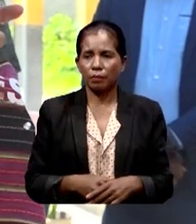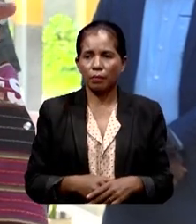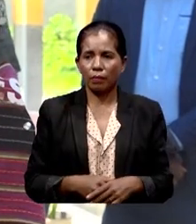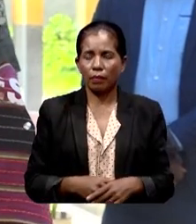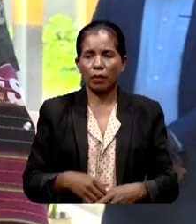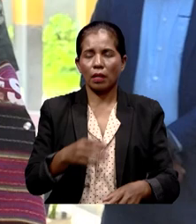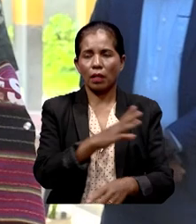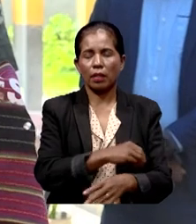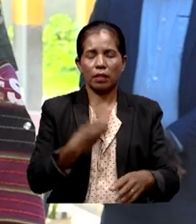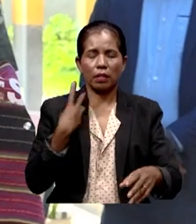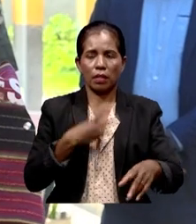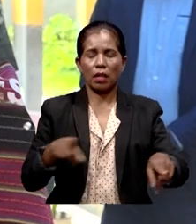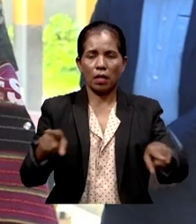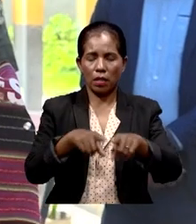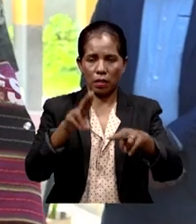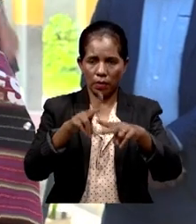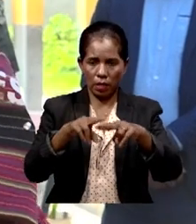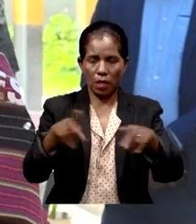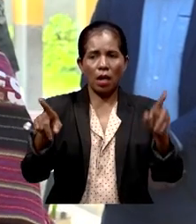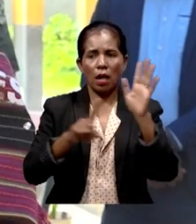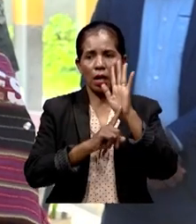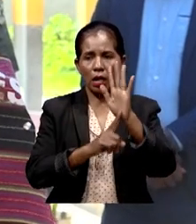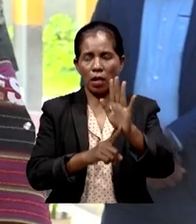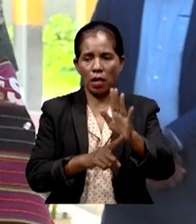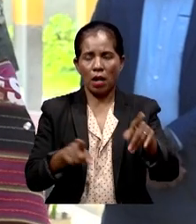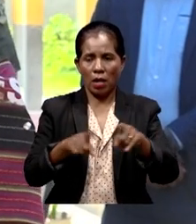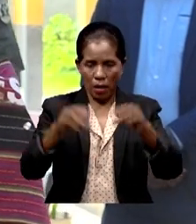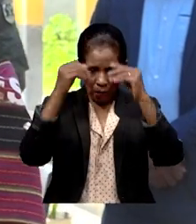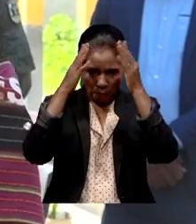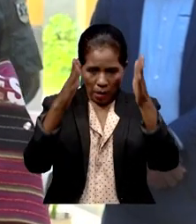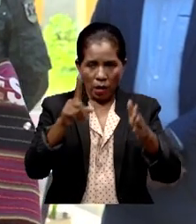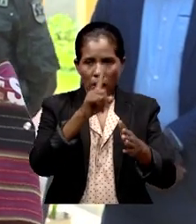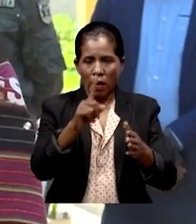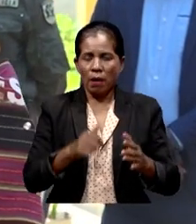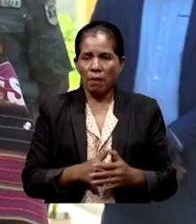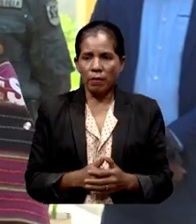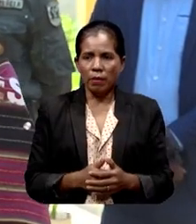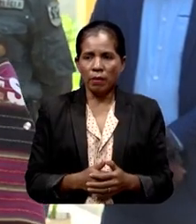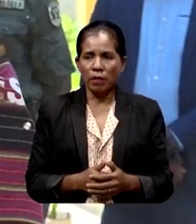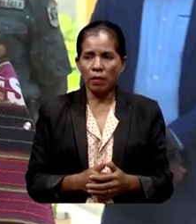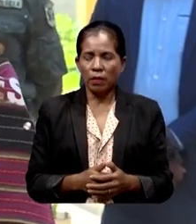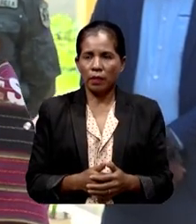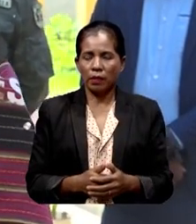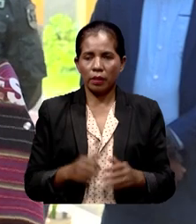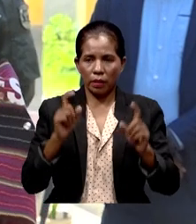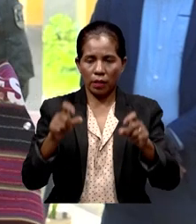Mas sim, a tudo maita kata, nura professor ida ida, tem que